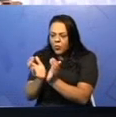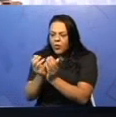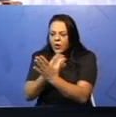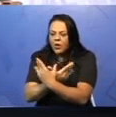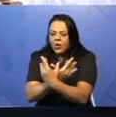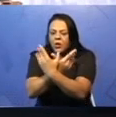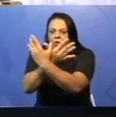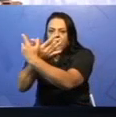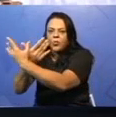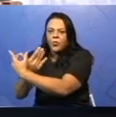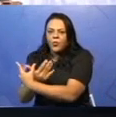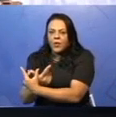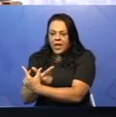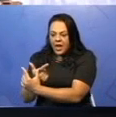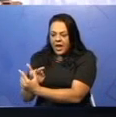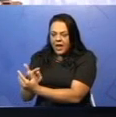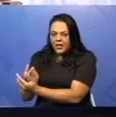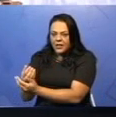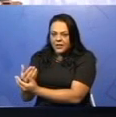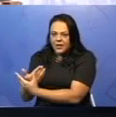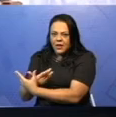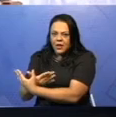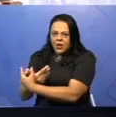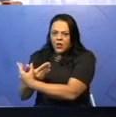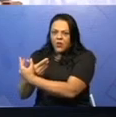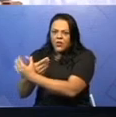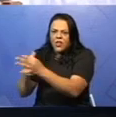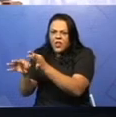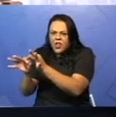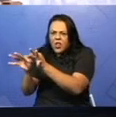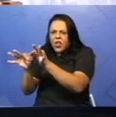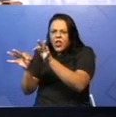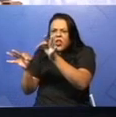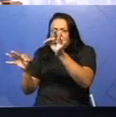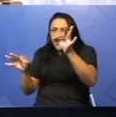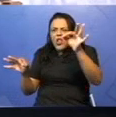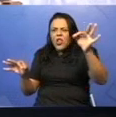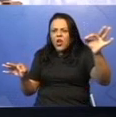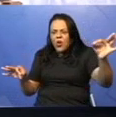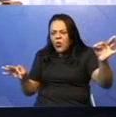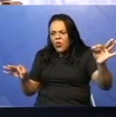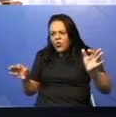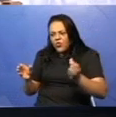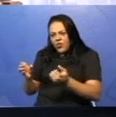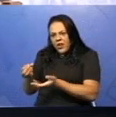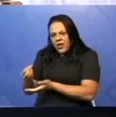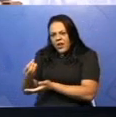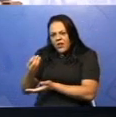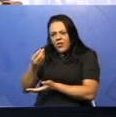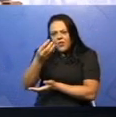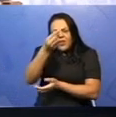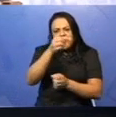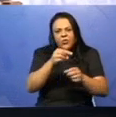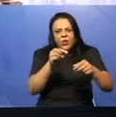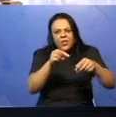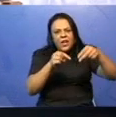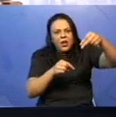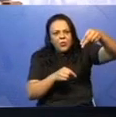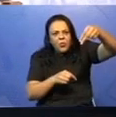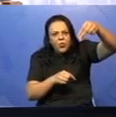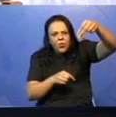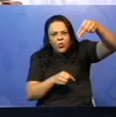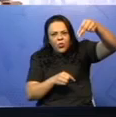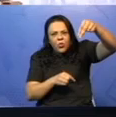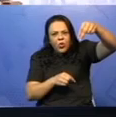é levada numa viagem para uma região muito longe daqui, para a região norte e nordeste, e é solta